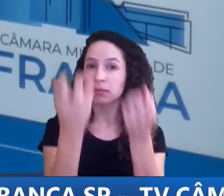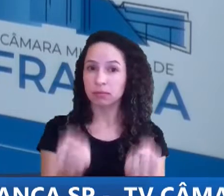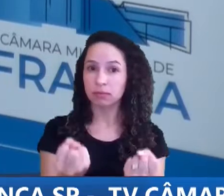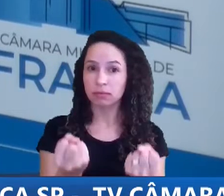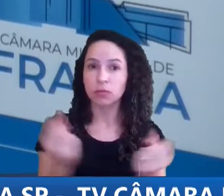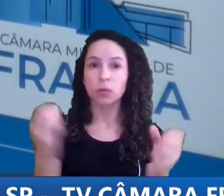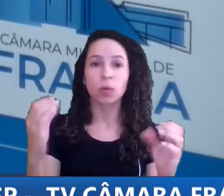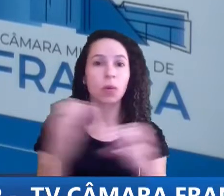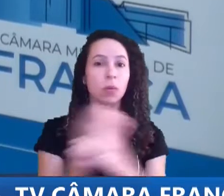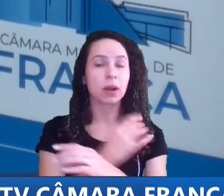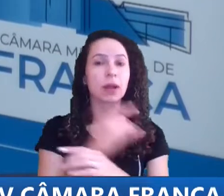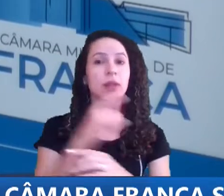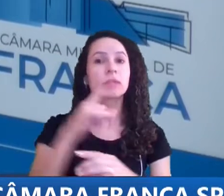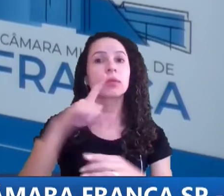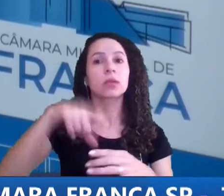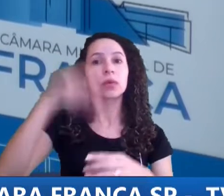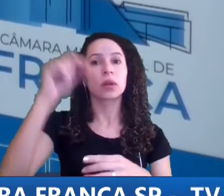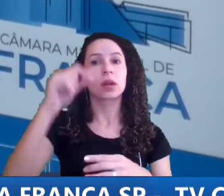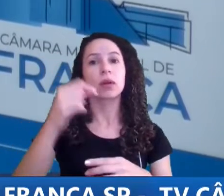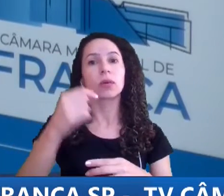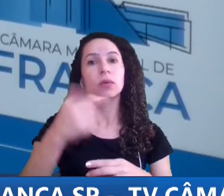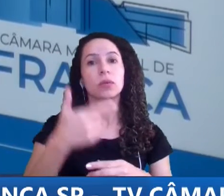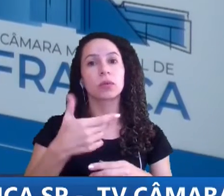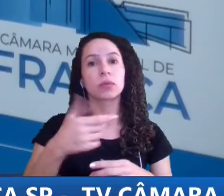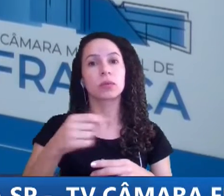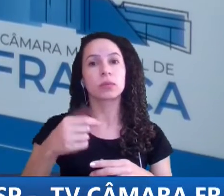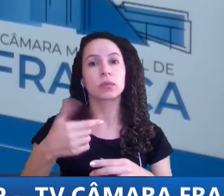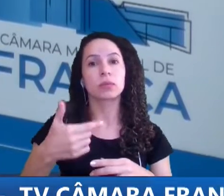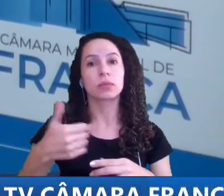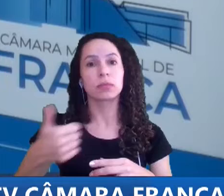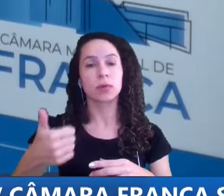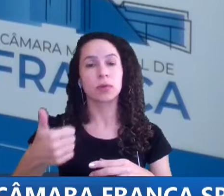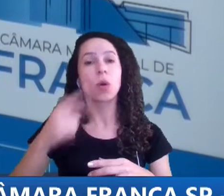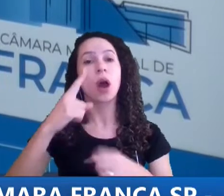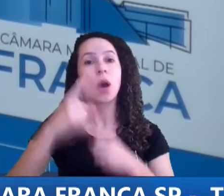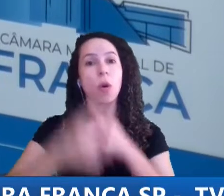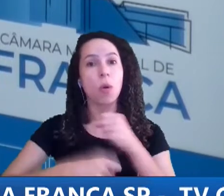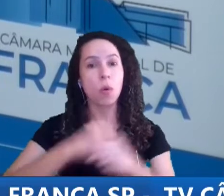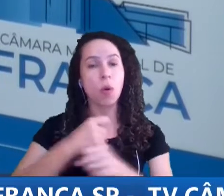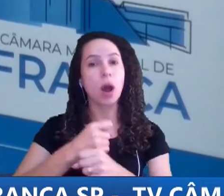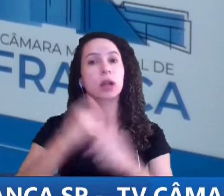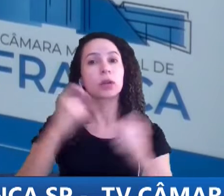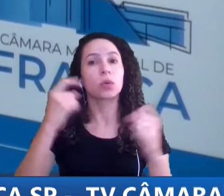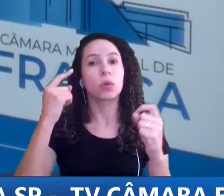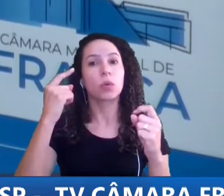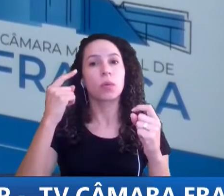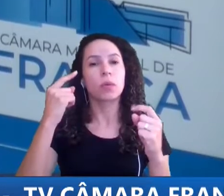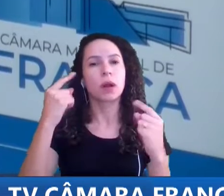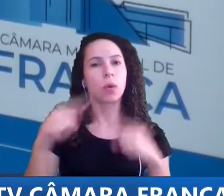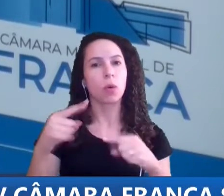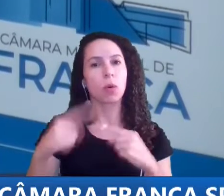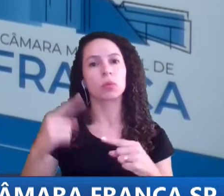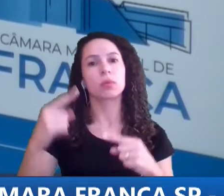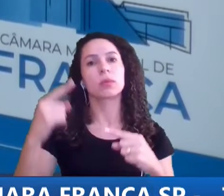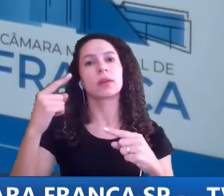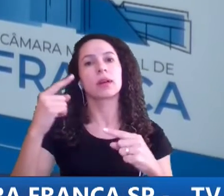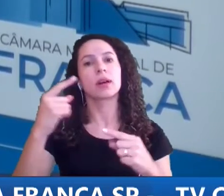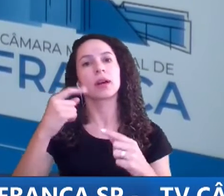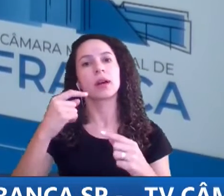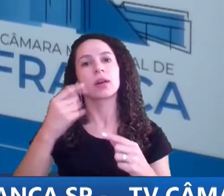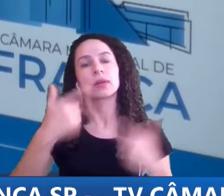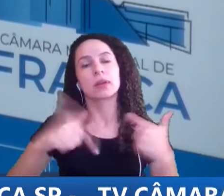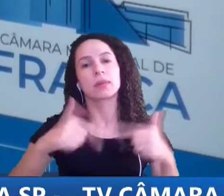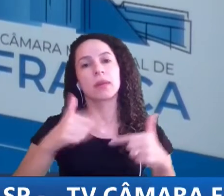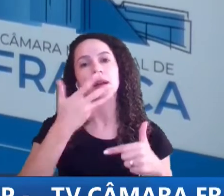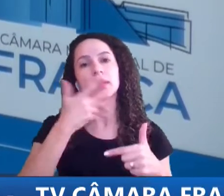elegeu o ano de 2021 como o ano de combate ao trabalho infantil. E o que